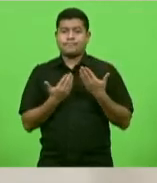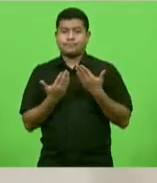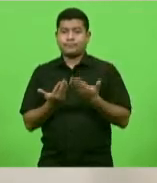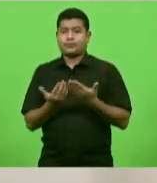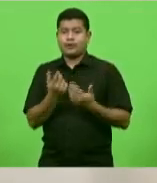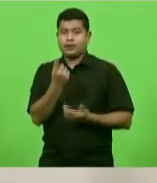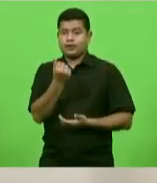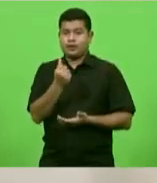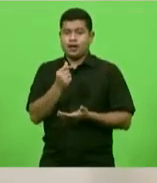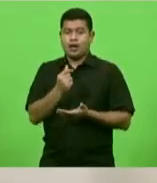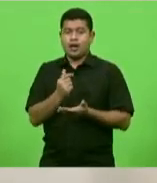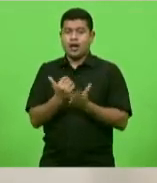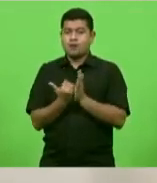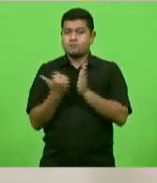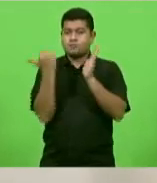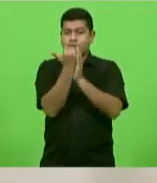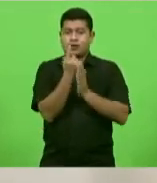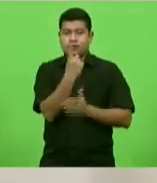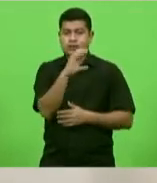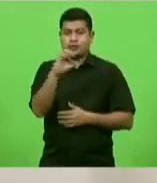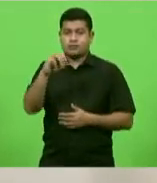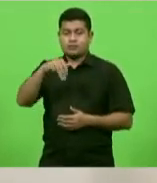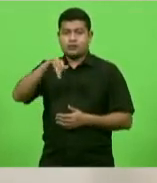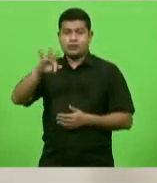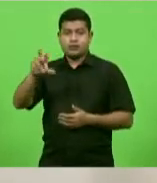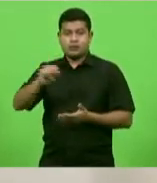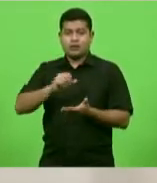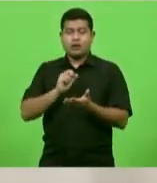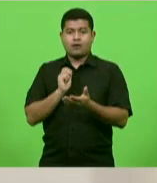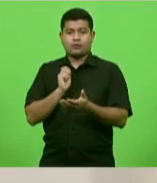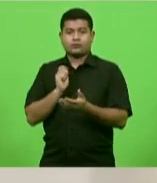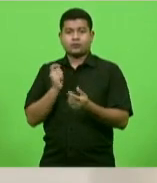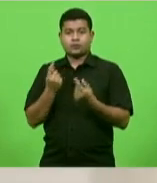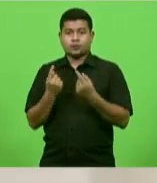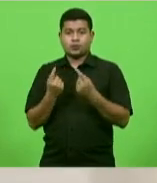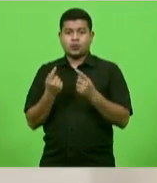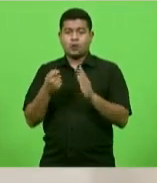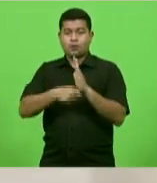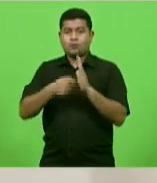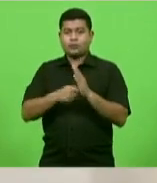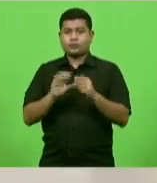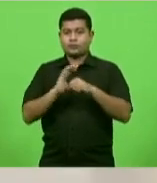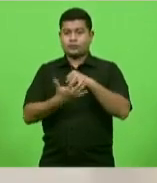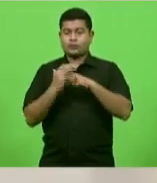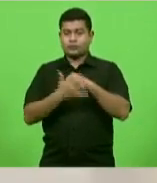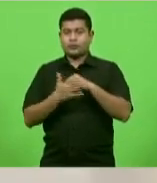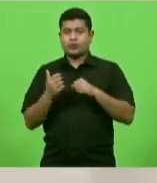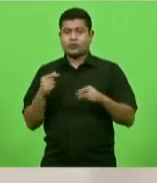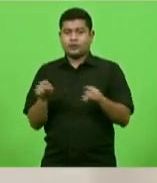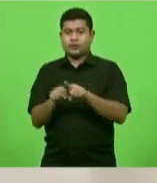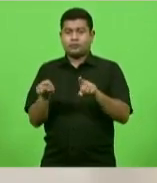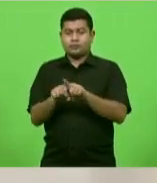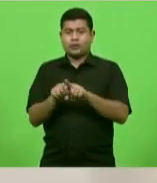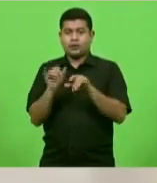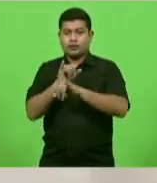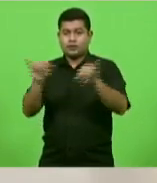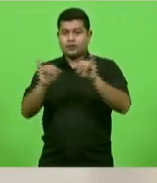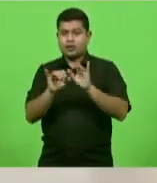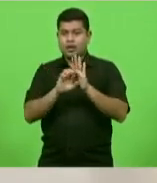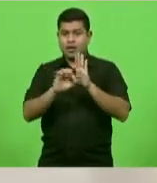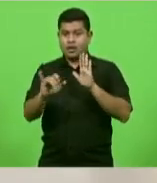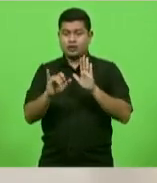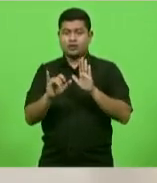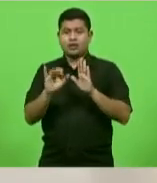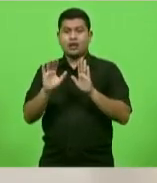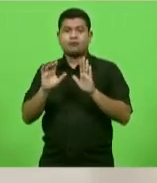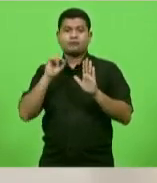de crédito extraordinário de 100 milhões de reais para combate ao Covid-19 com simultâneo lançamento de edital